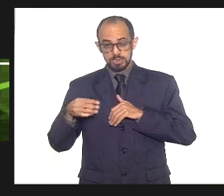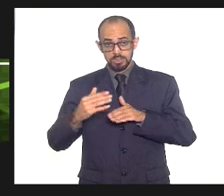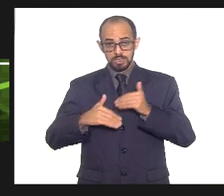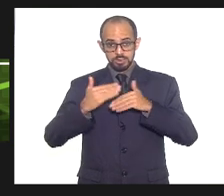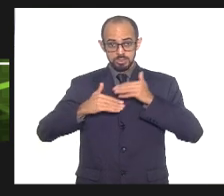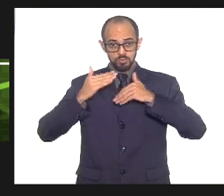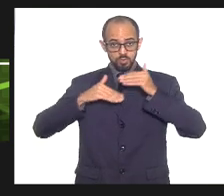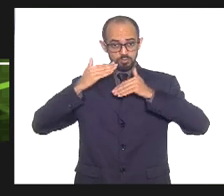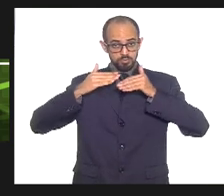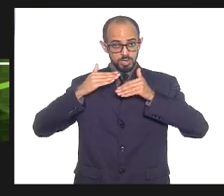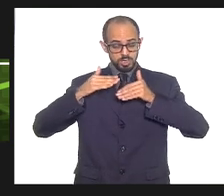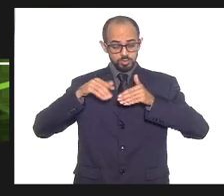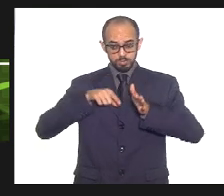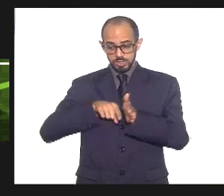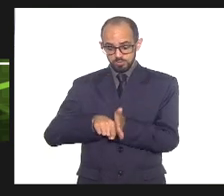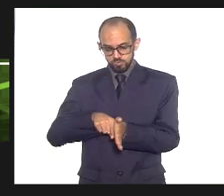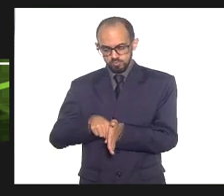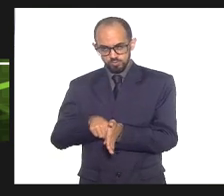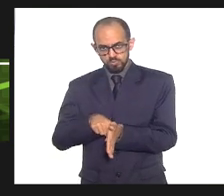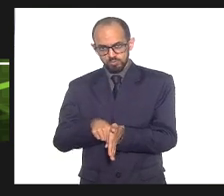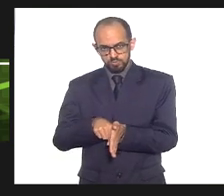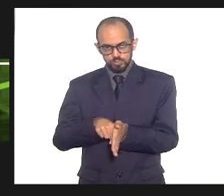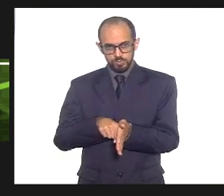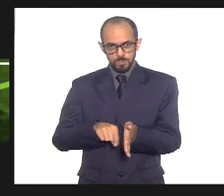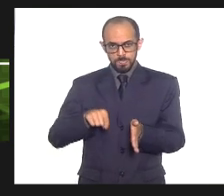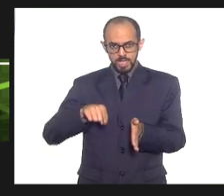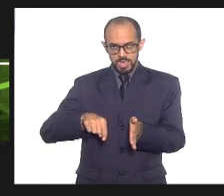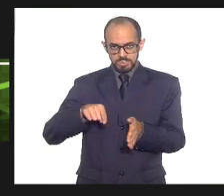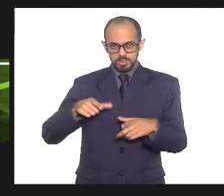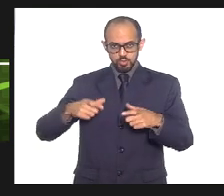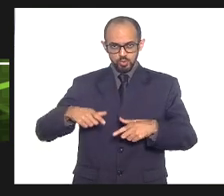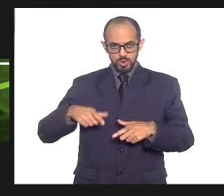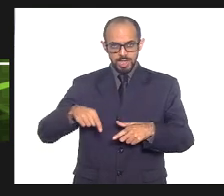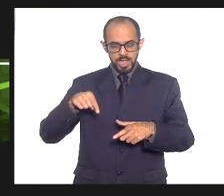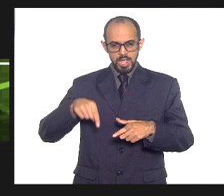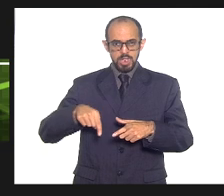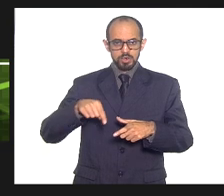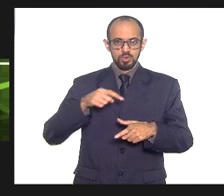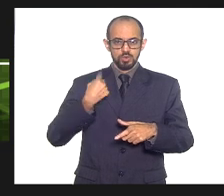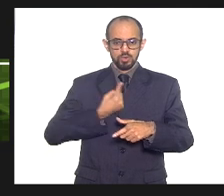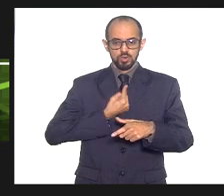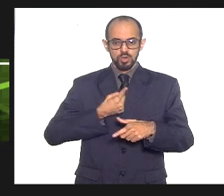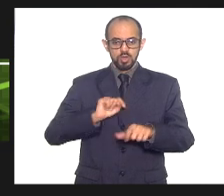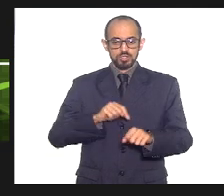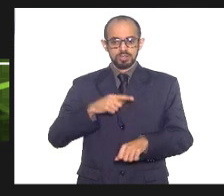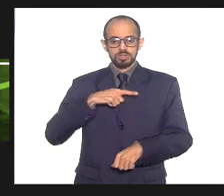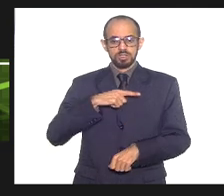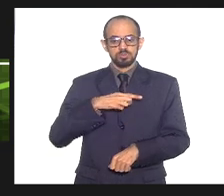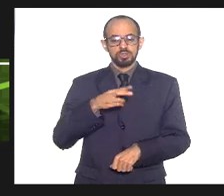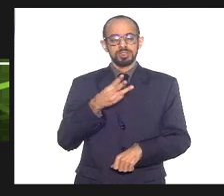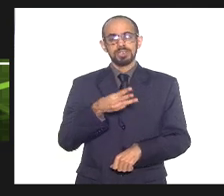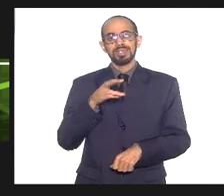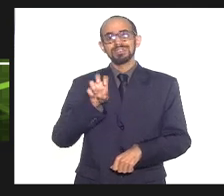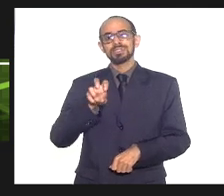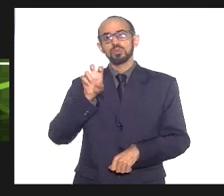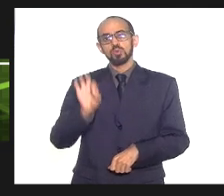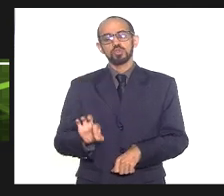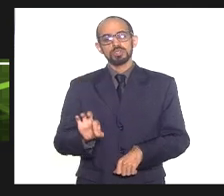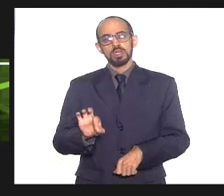desenvolvimento de exploração. E esse campo, nós somos operadores com 35% de